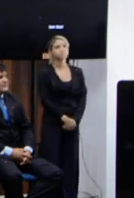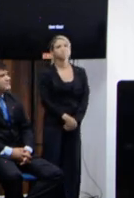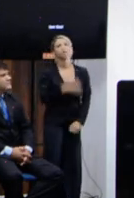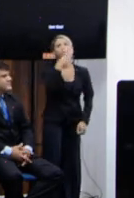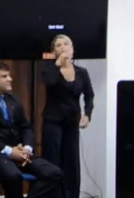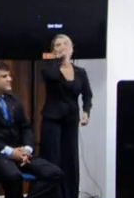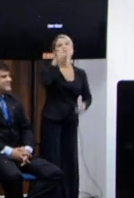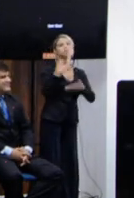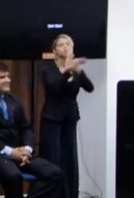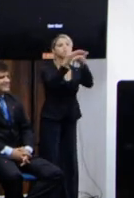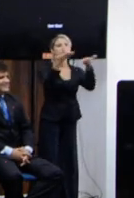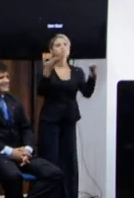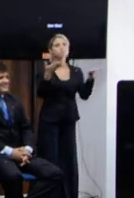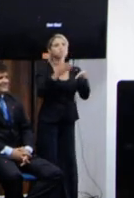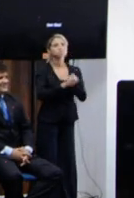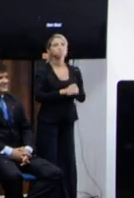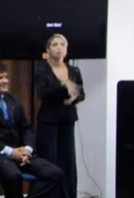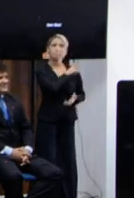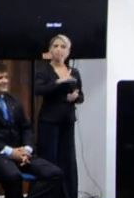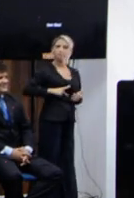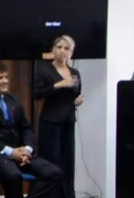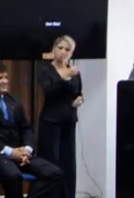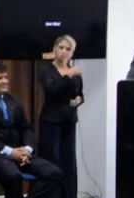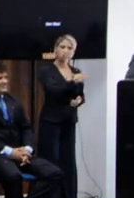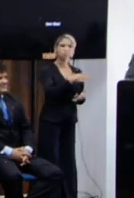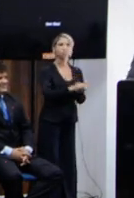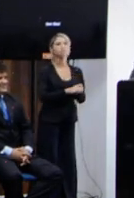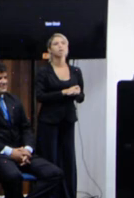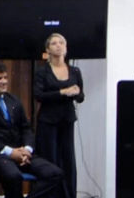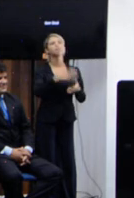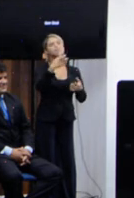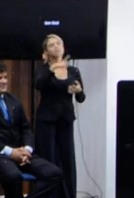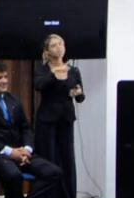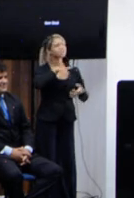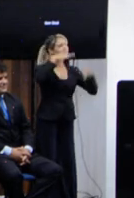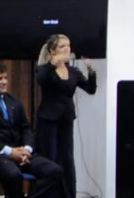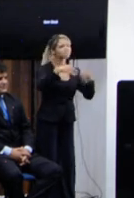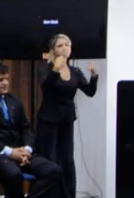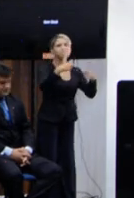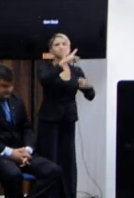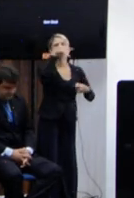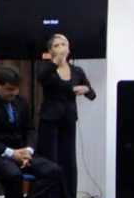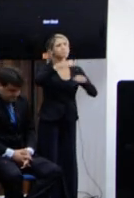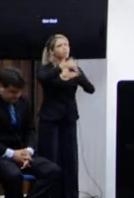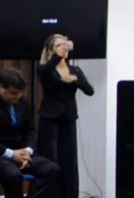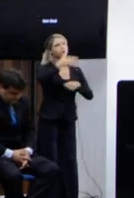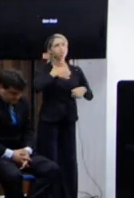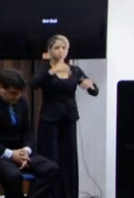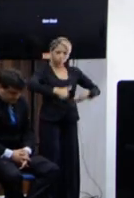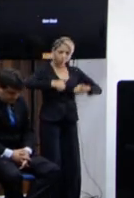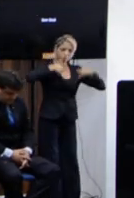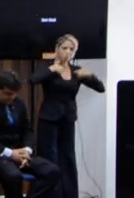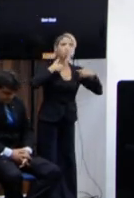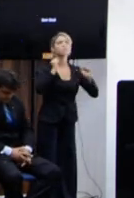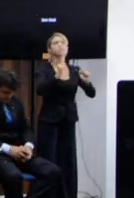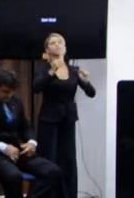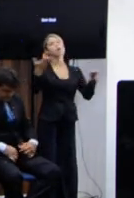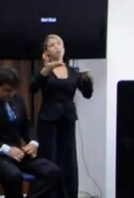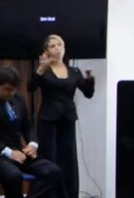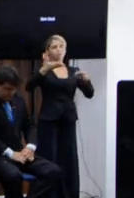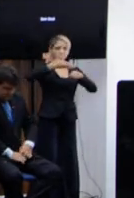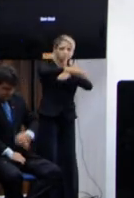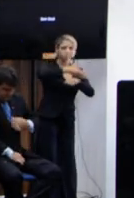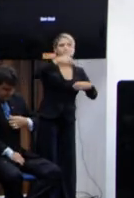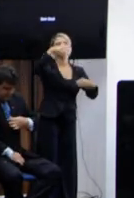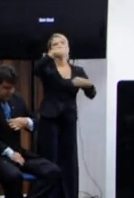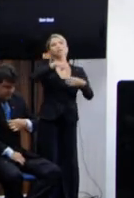Todos, presidente, renovados pela esperança de dias melhores, para mim é uma honra estar aqui hoje